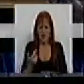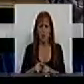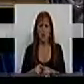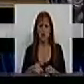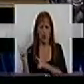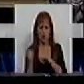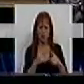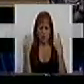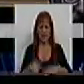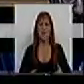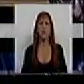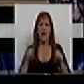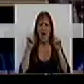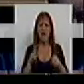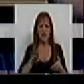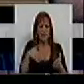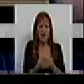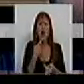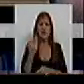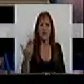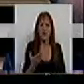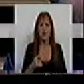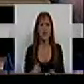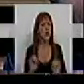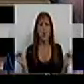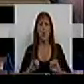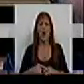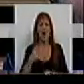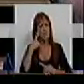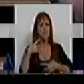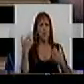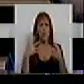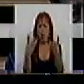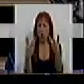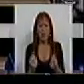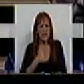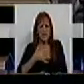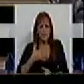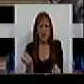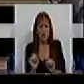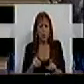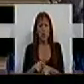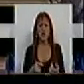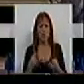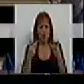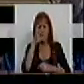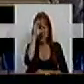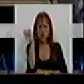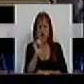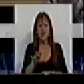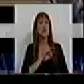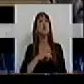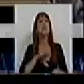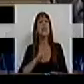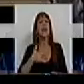direito ao transporte. Esta reposição de direitos não tem qualquer expressão nas contas das empresas e do Orçamento de Estado, como